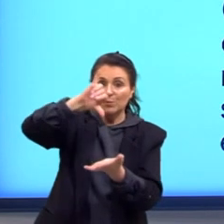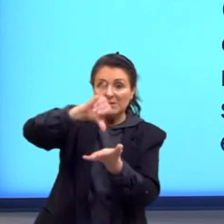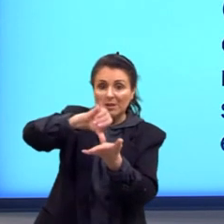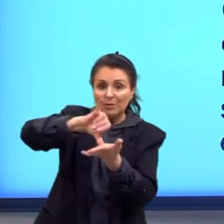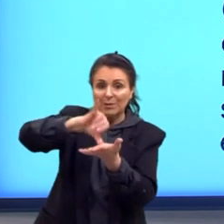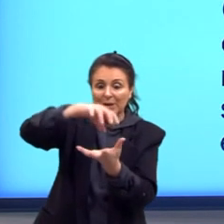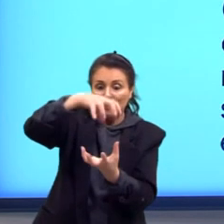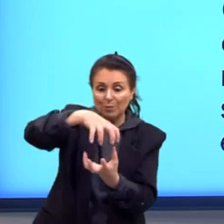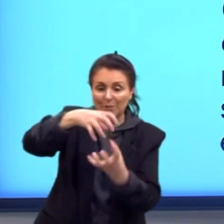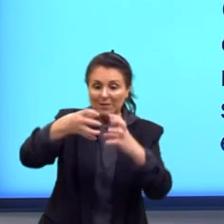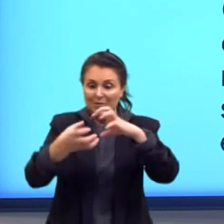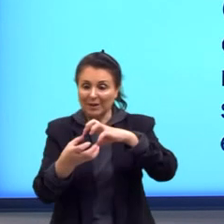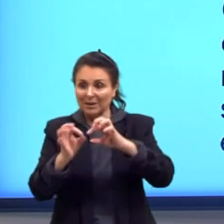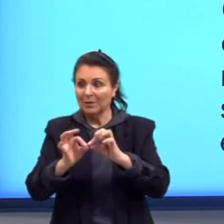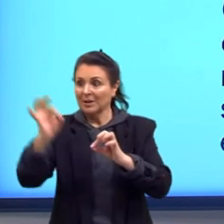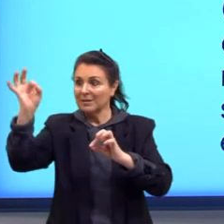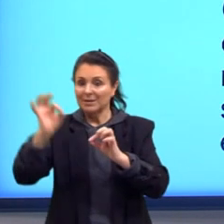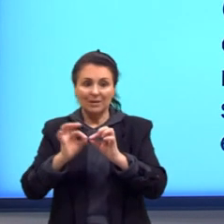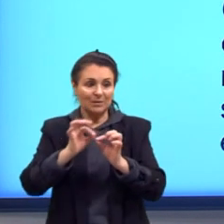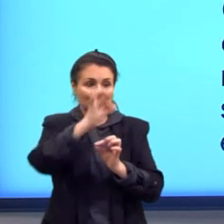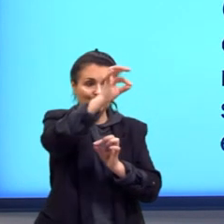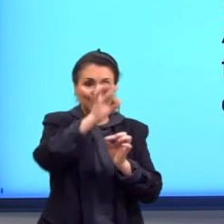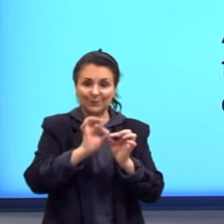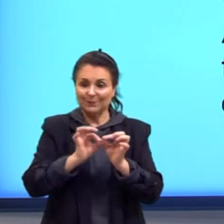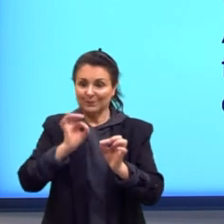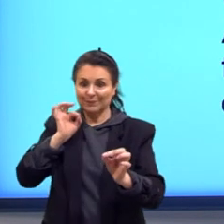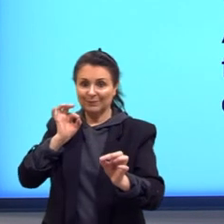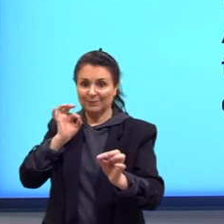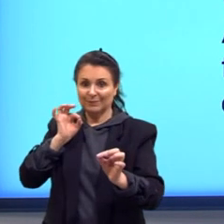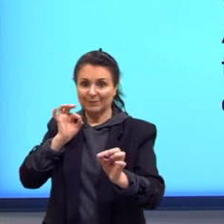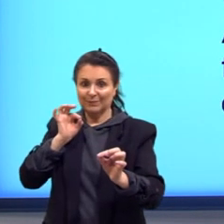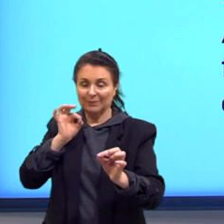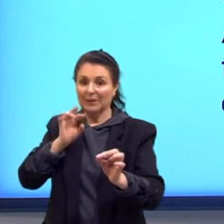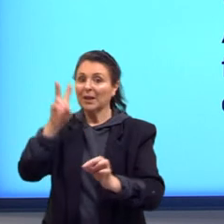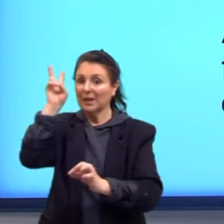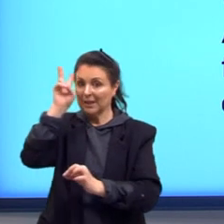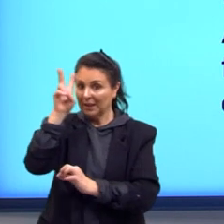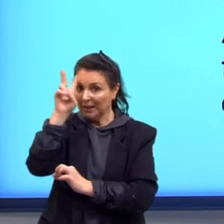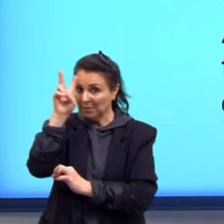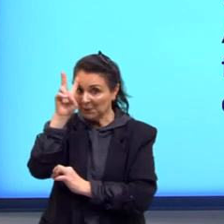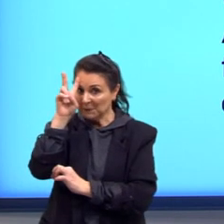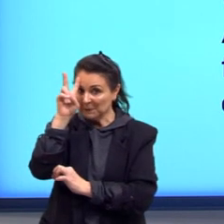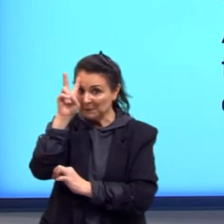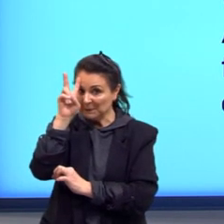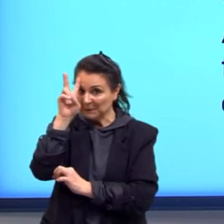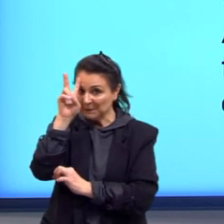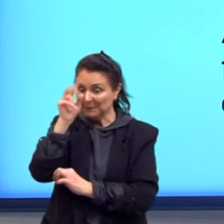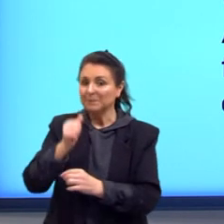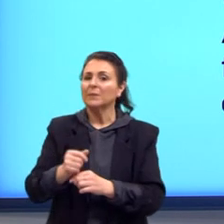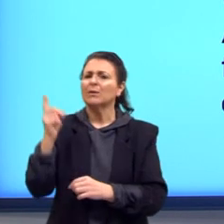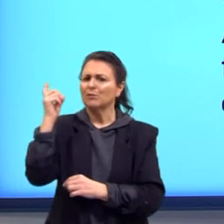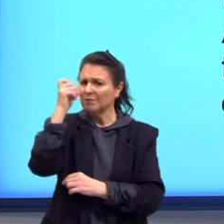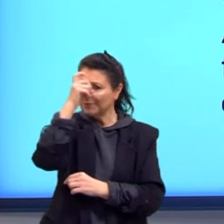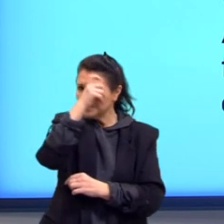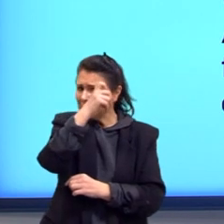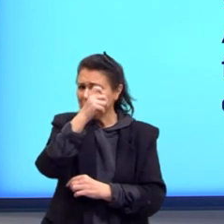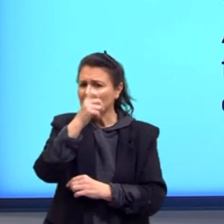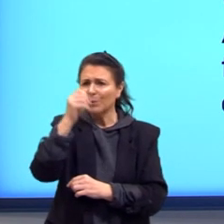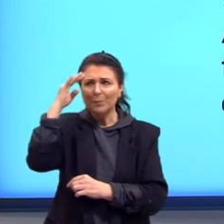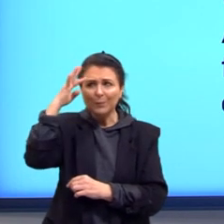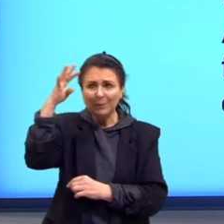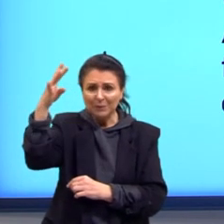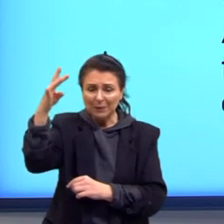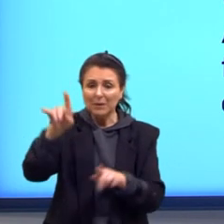conecta elas pelas diagonais do cubo lenda questão a gente consegue ver assim não é difícil às vezes de